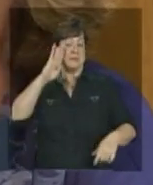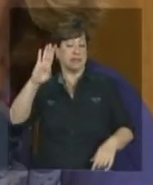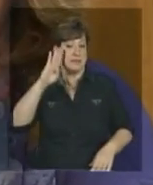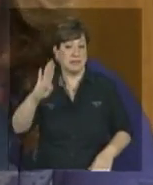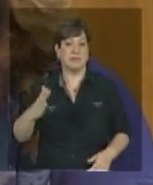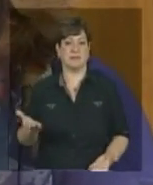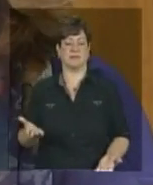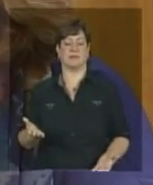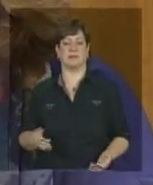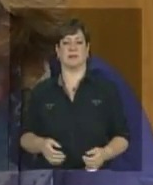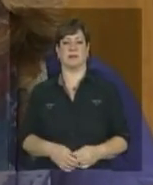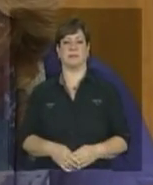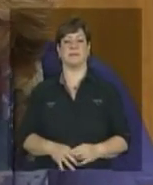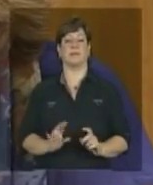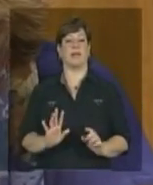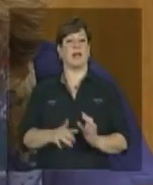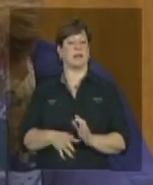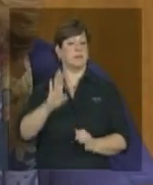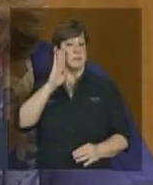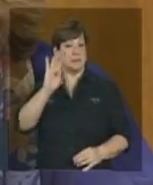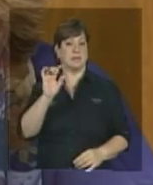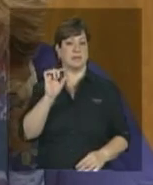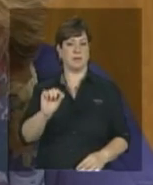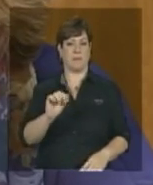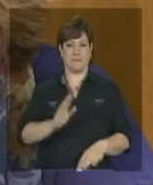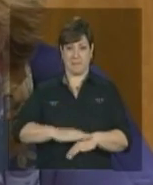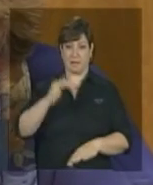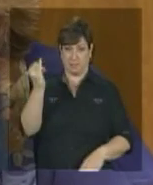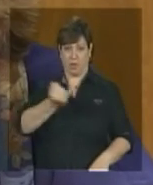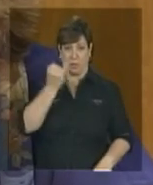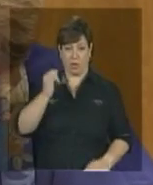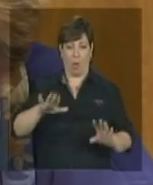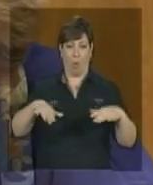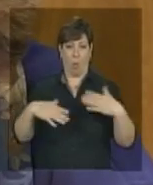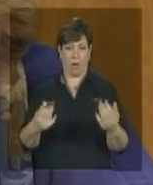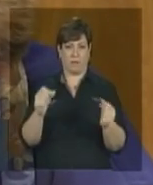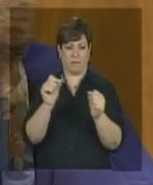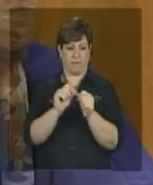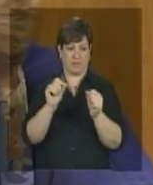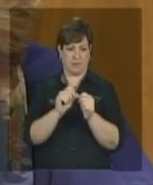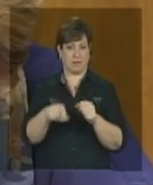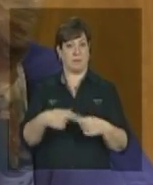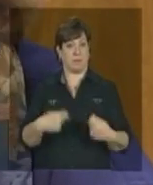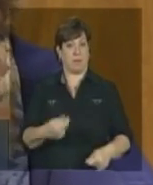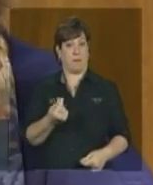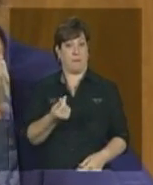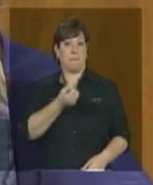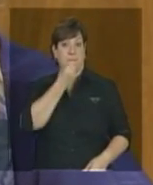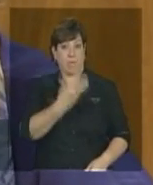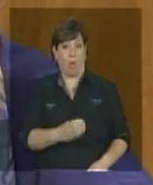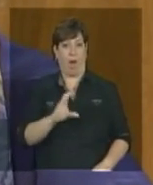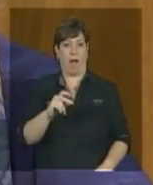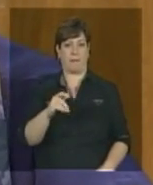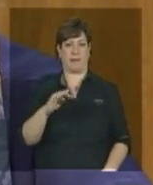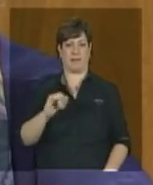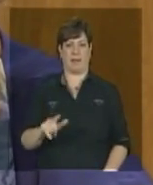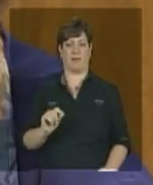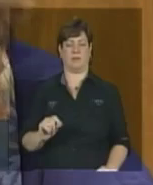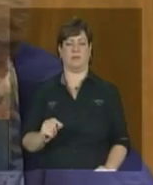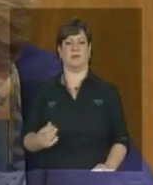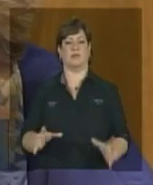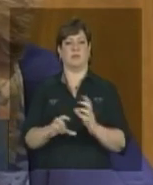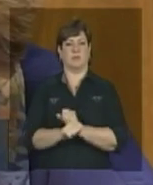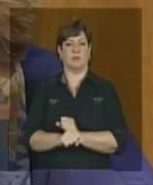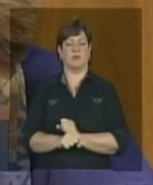priorizadas. Bom, e antes de mais nada, o que é mais importante quando você constitui um banco é o capital, né? E essa não é uma discussão